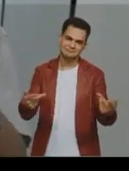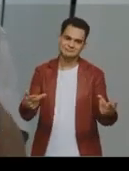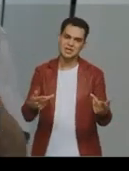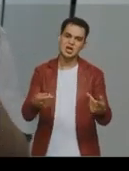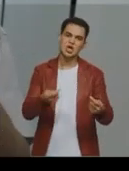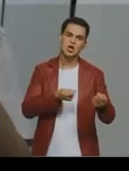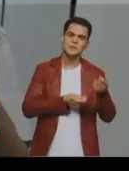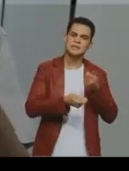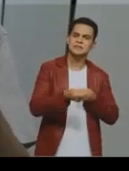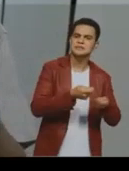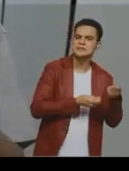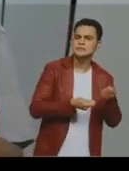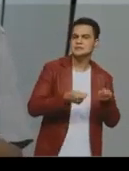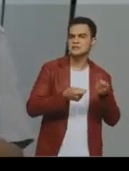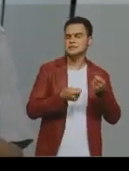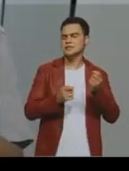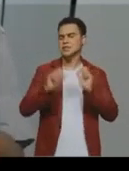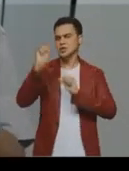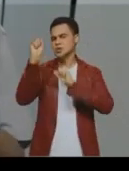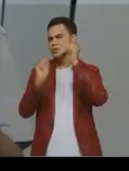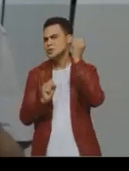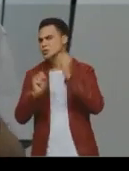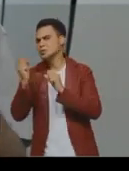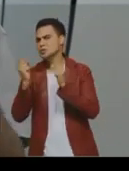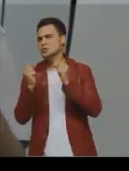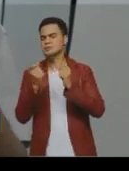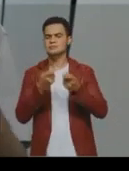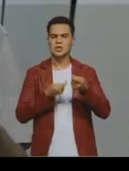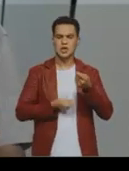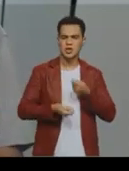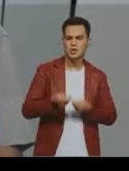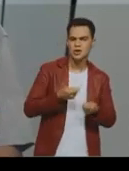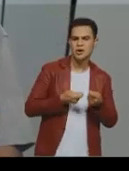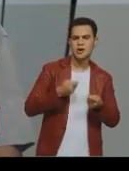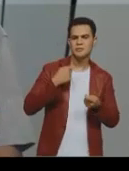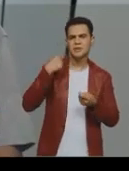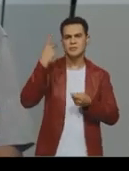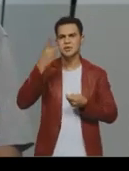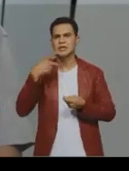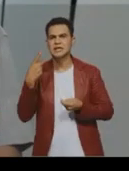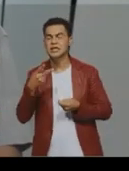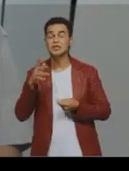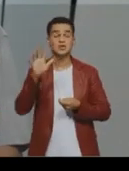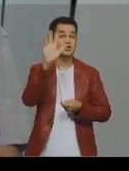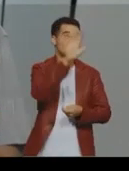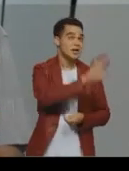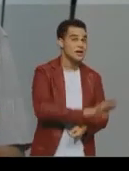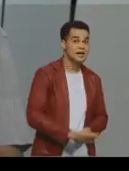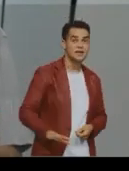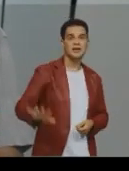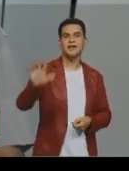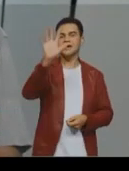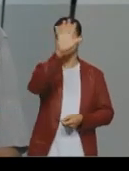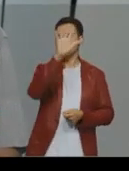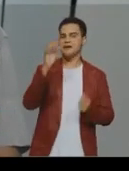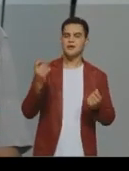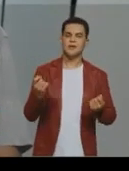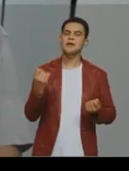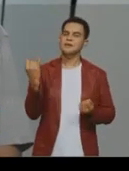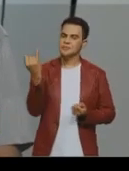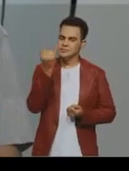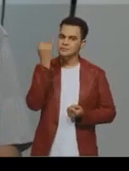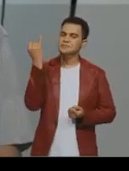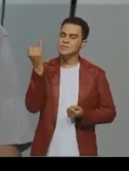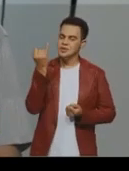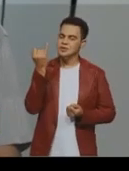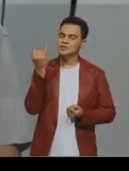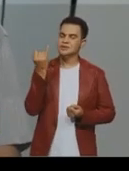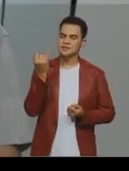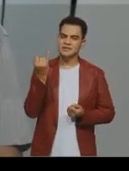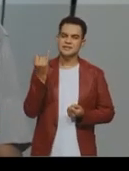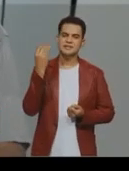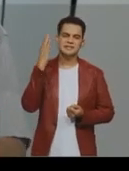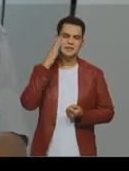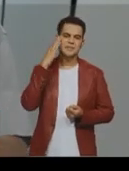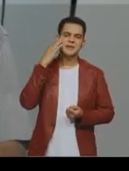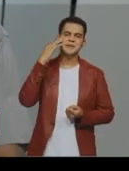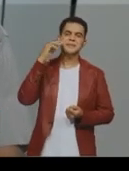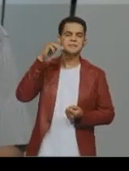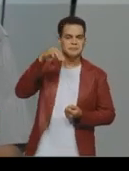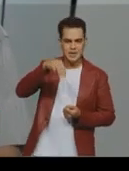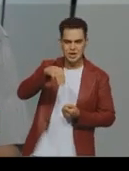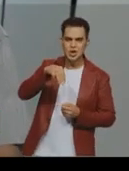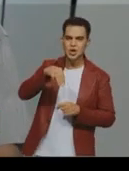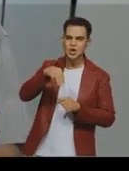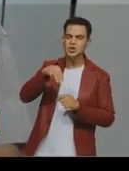comercial, industrial, econômico, político, de uma maneira geral. Então, é fundamental a meteorologia, ela